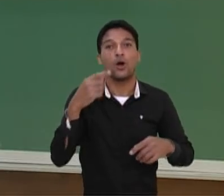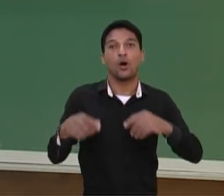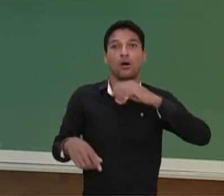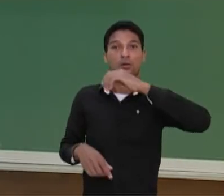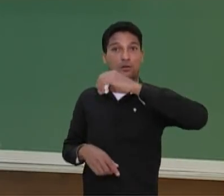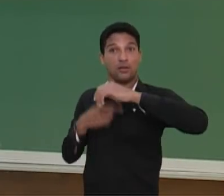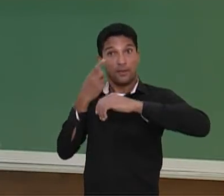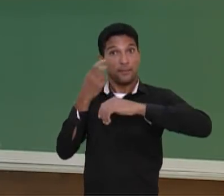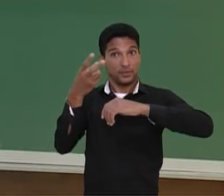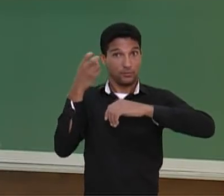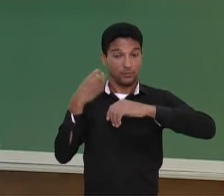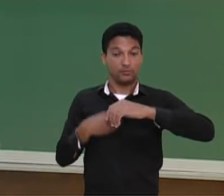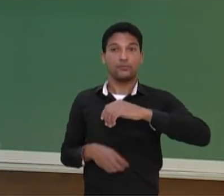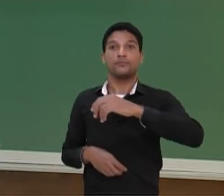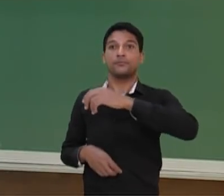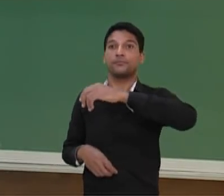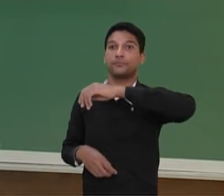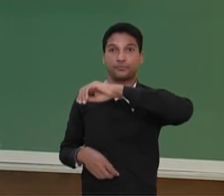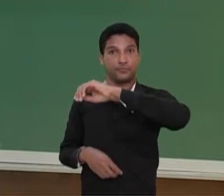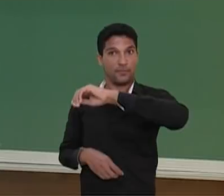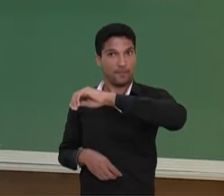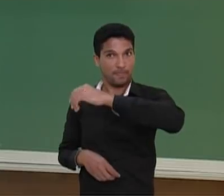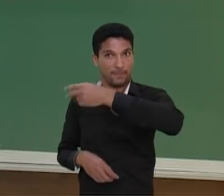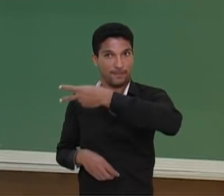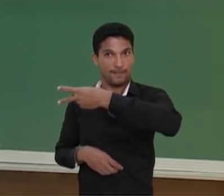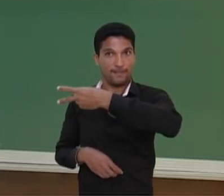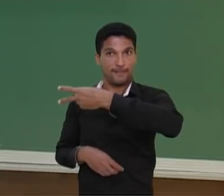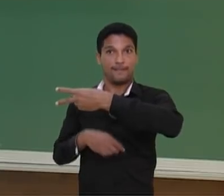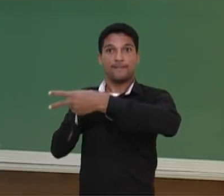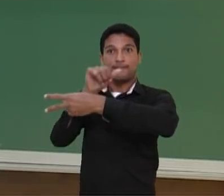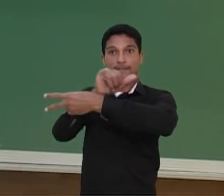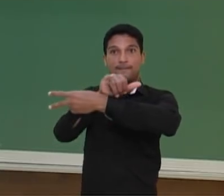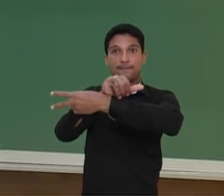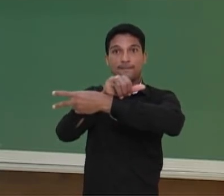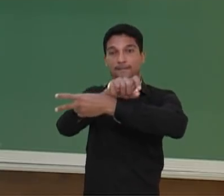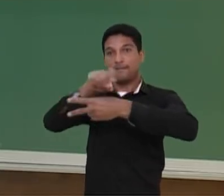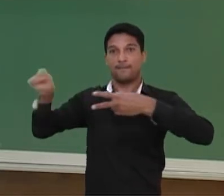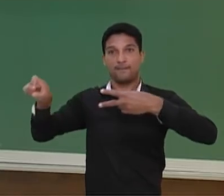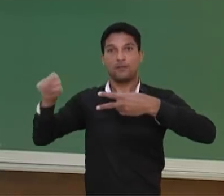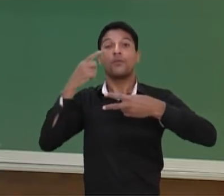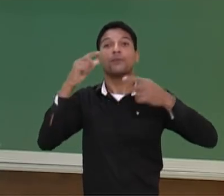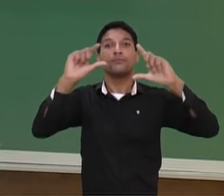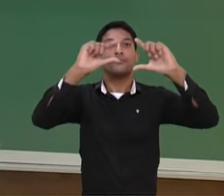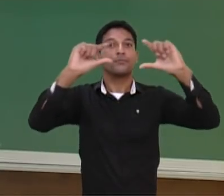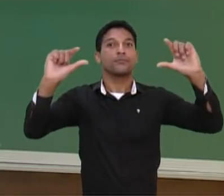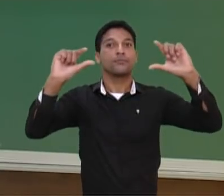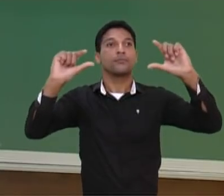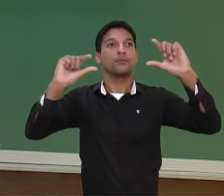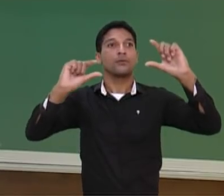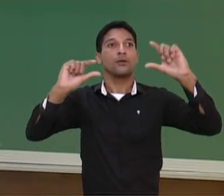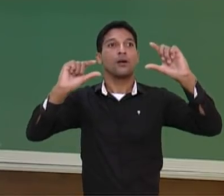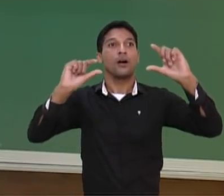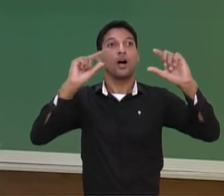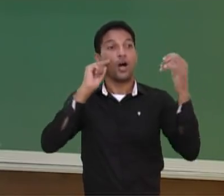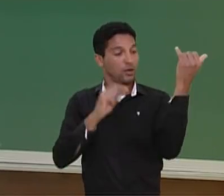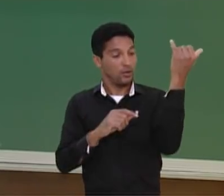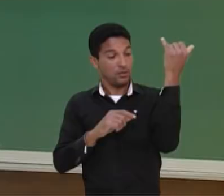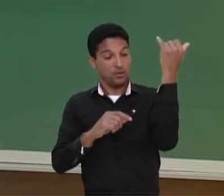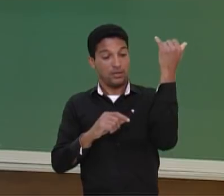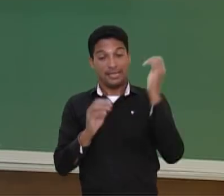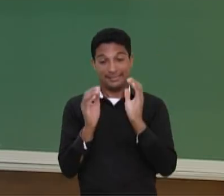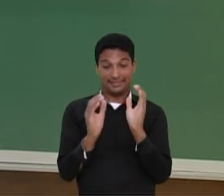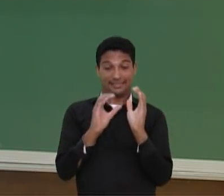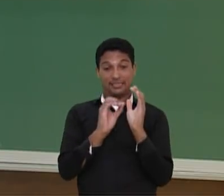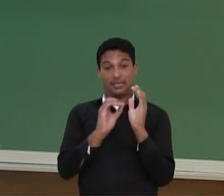y igual a x ao quadrado menos 2x mais c, intercepta o eixo y no ponto 0